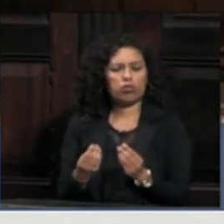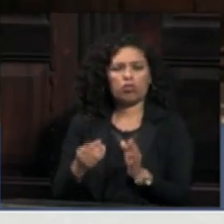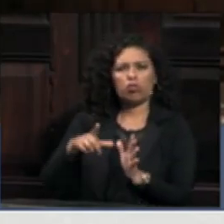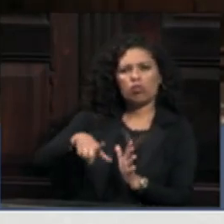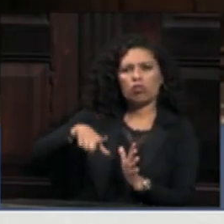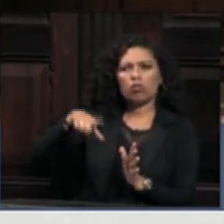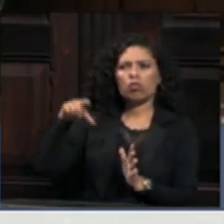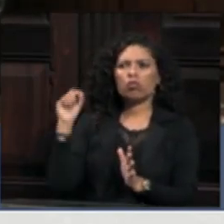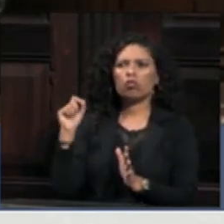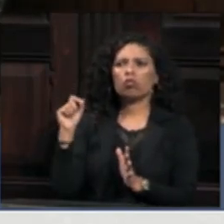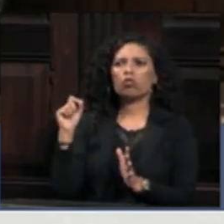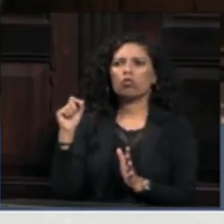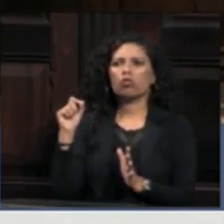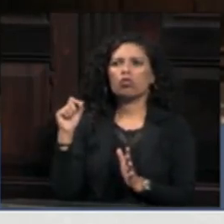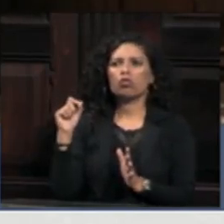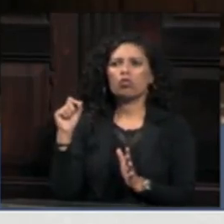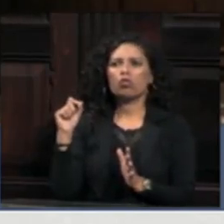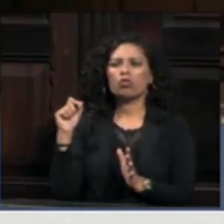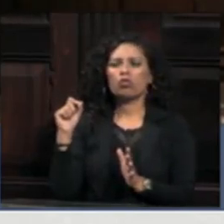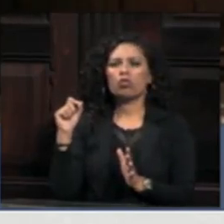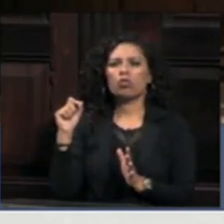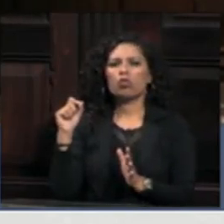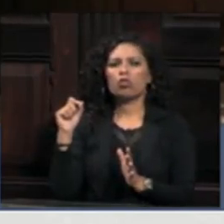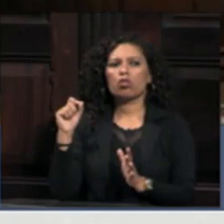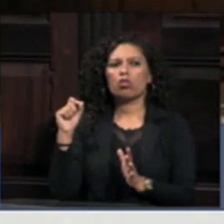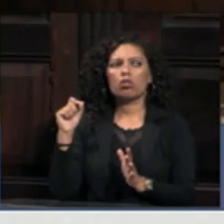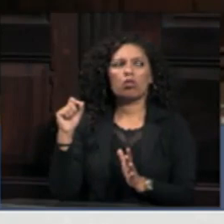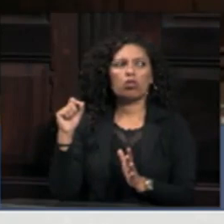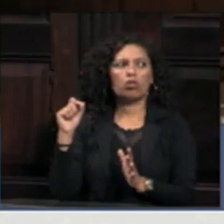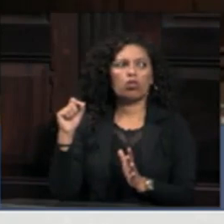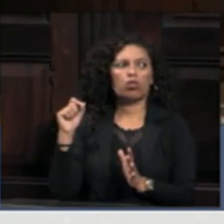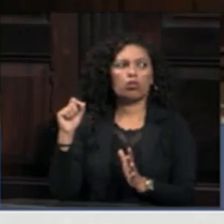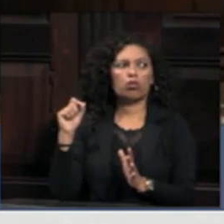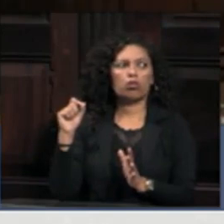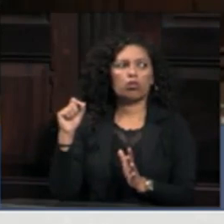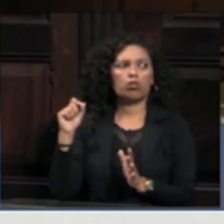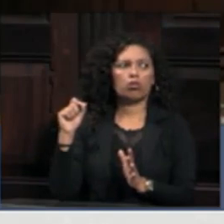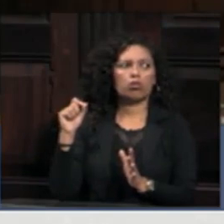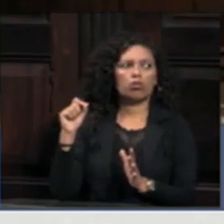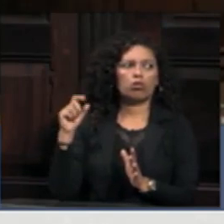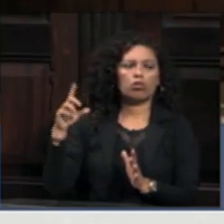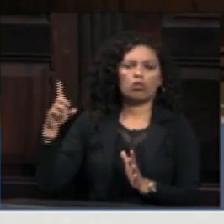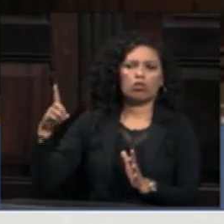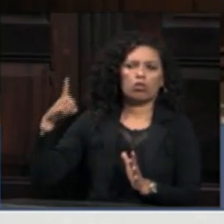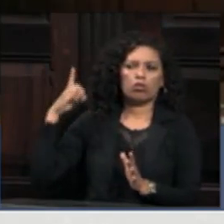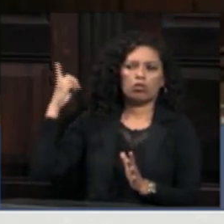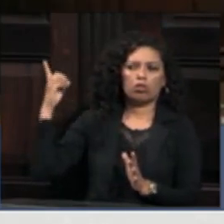escolheram para presidir o país o deputado federal Jair Bolsonaro.